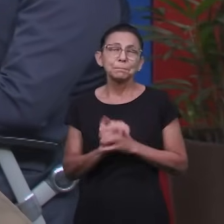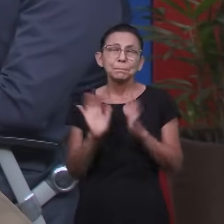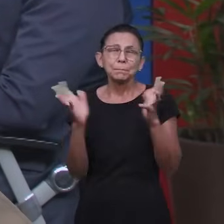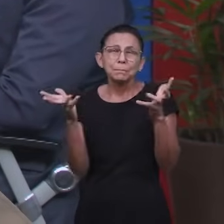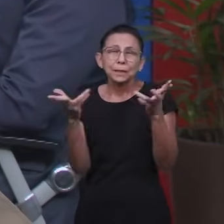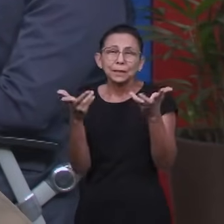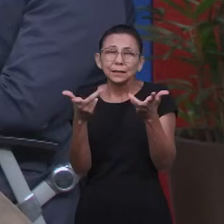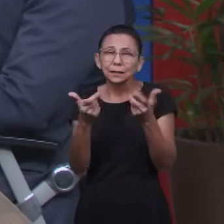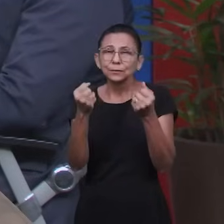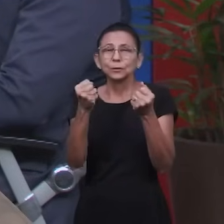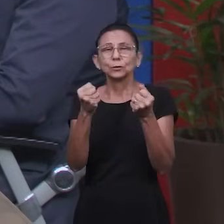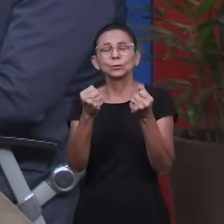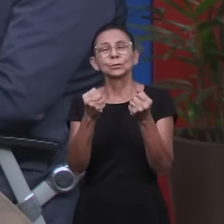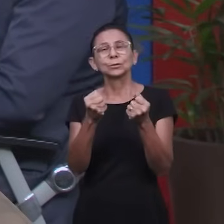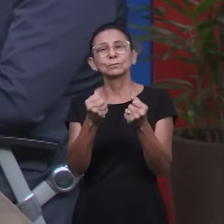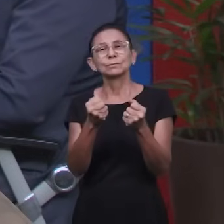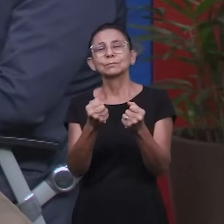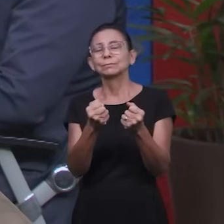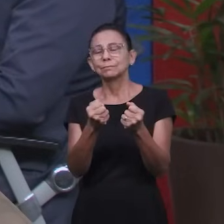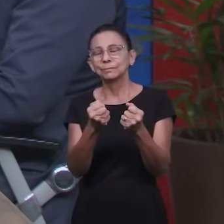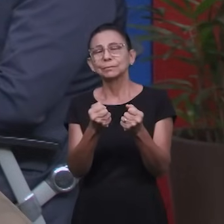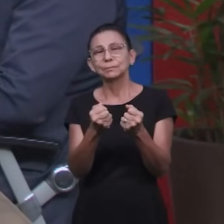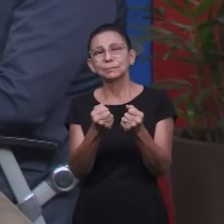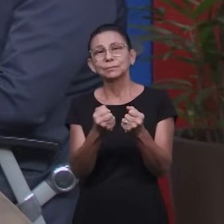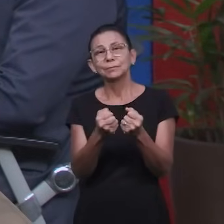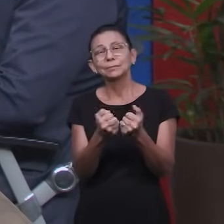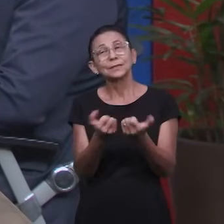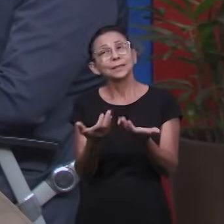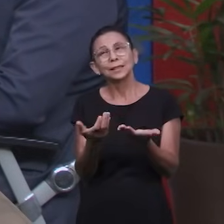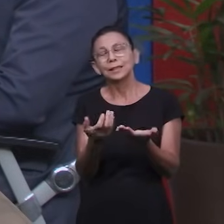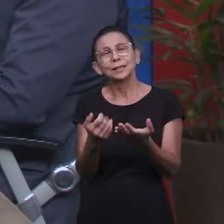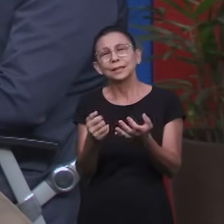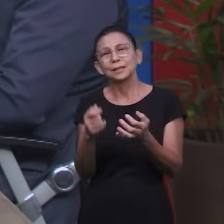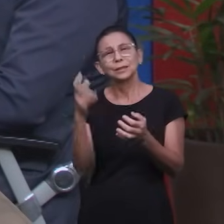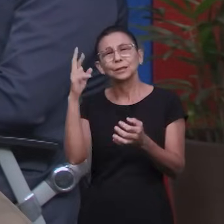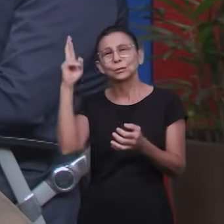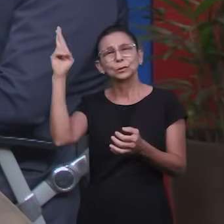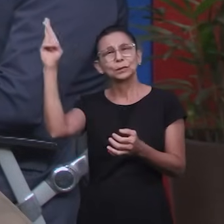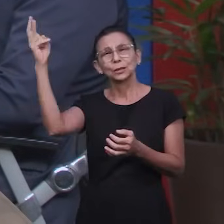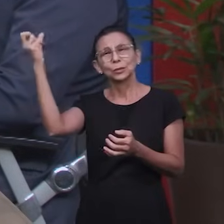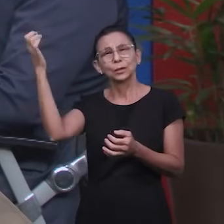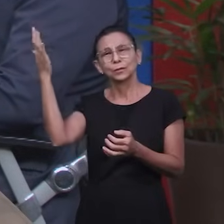vou resumir com uma palavra: magnífico, que